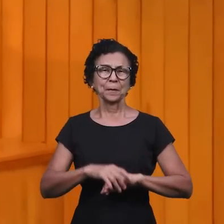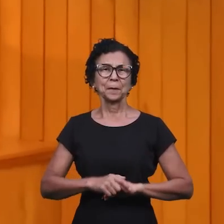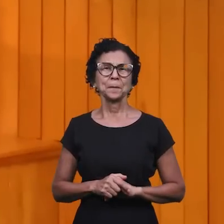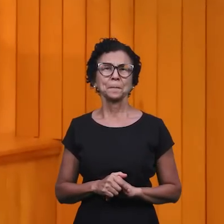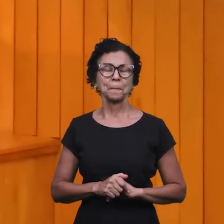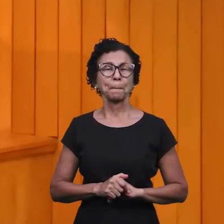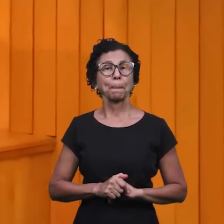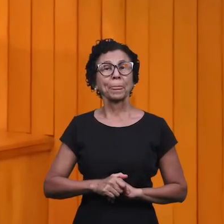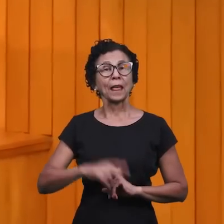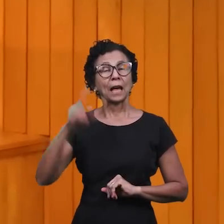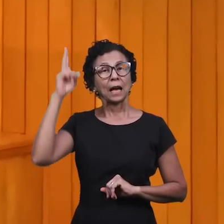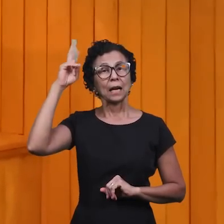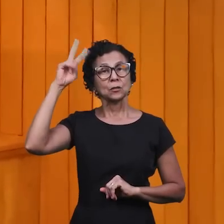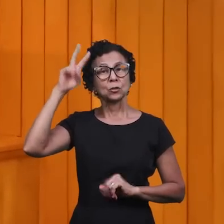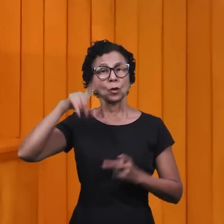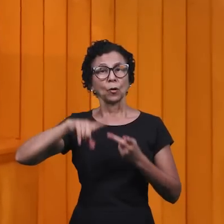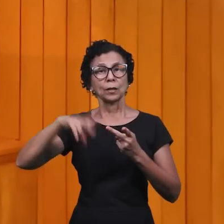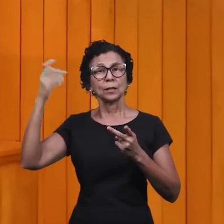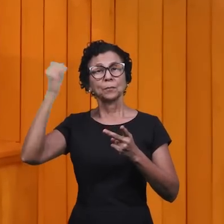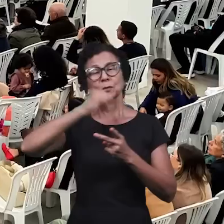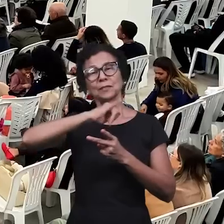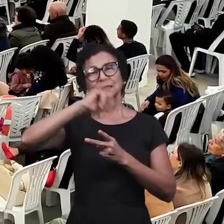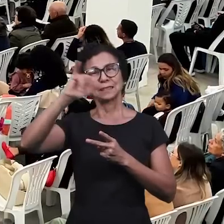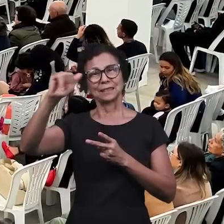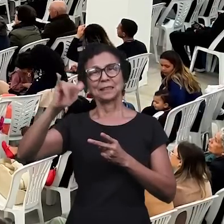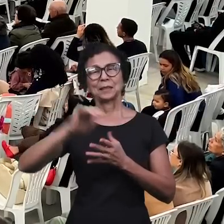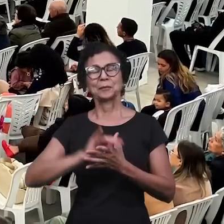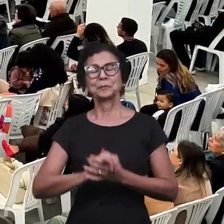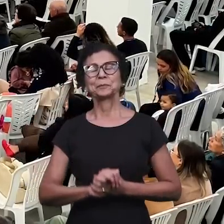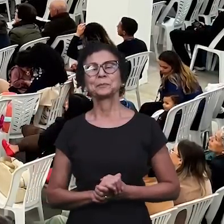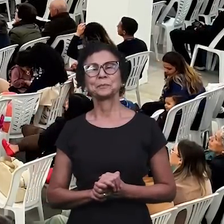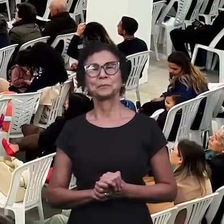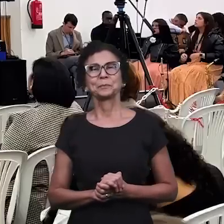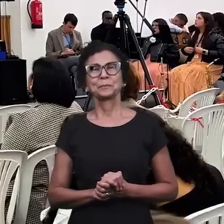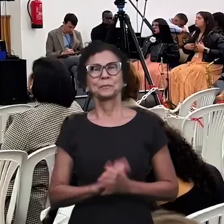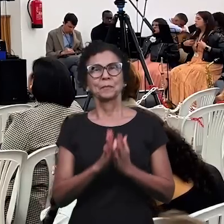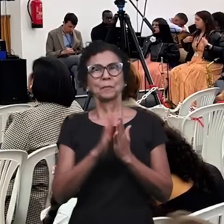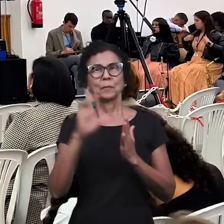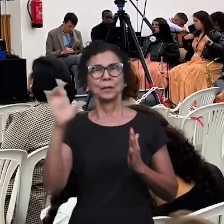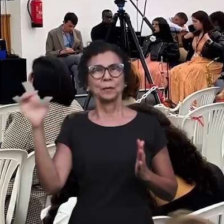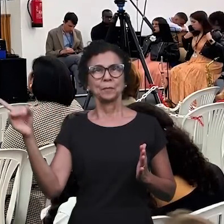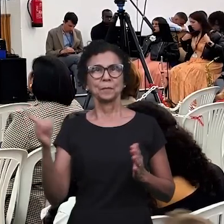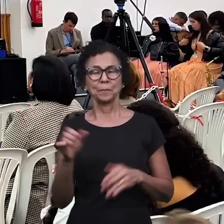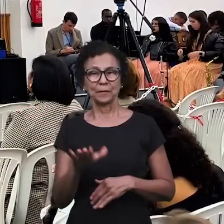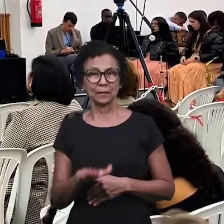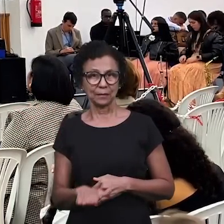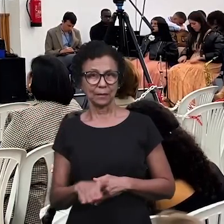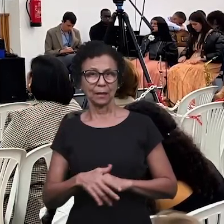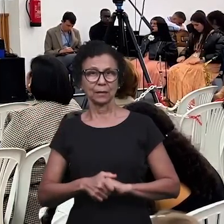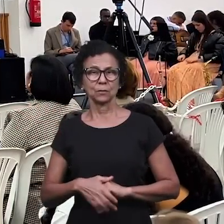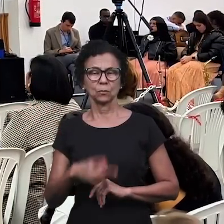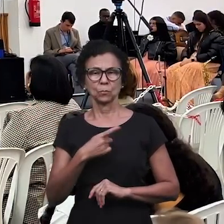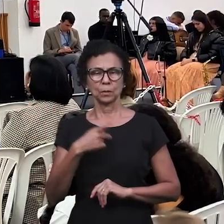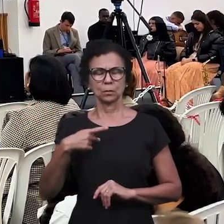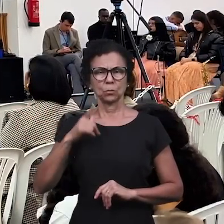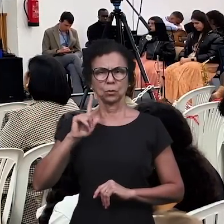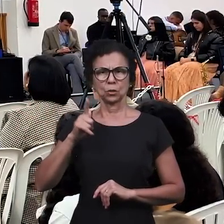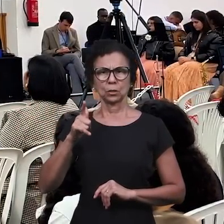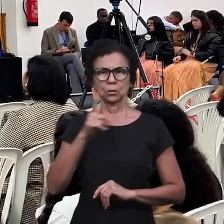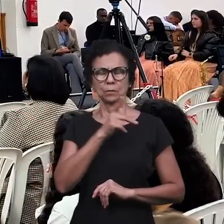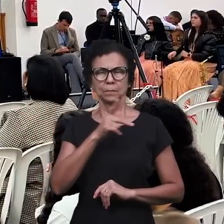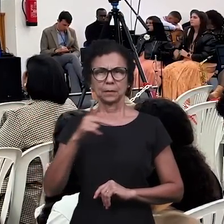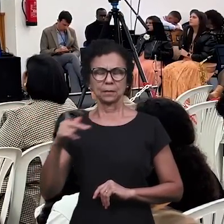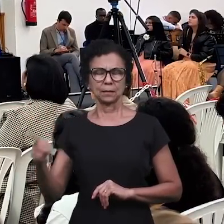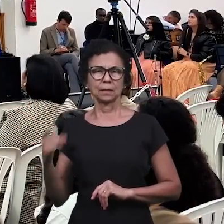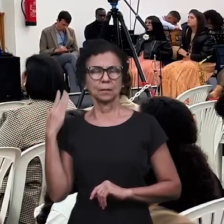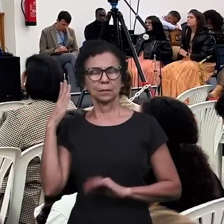evolução histórica e profética da doutrina na obra. Já no período da tarde, o presidente da Igreja Cristã Maranata, pastor Gidel Tigueiros, trouxe